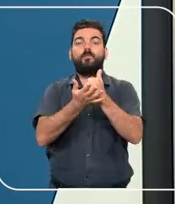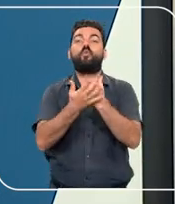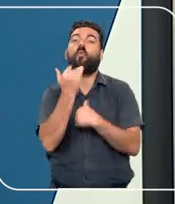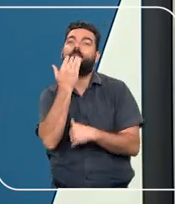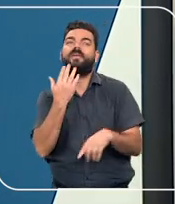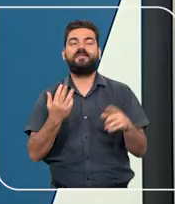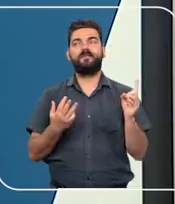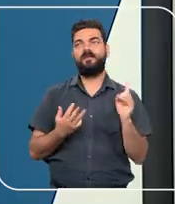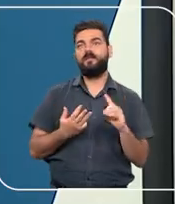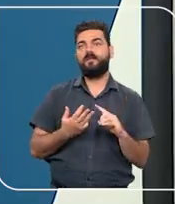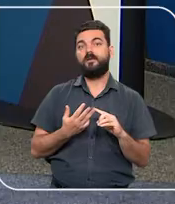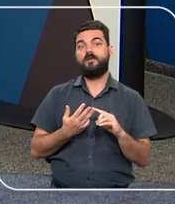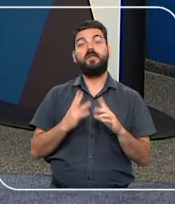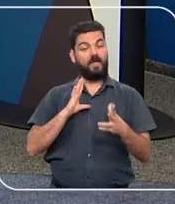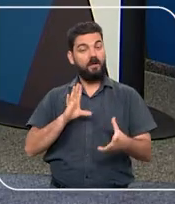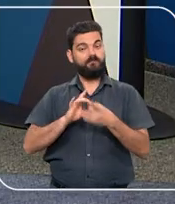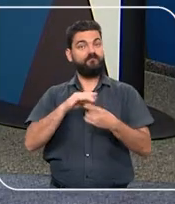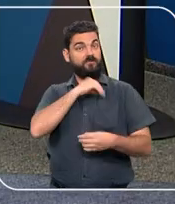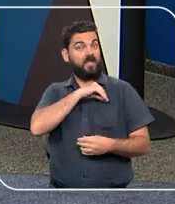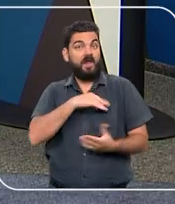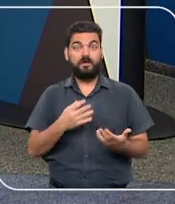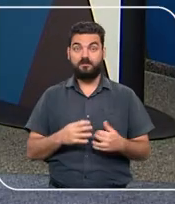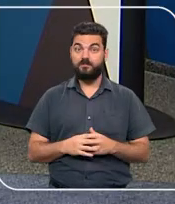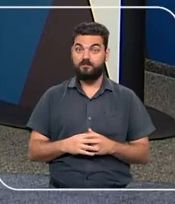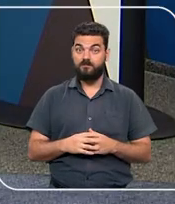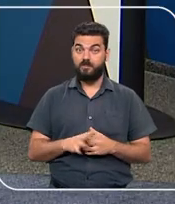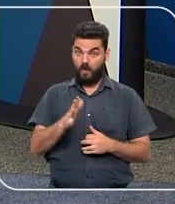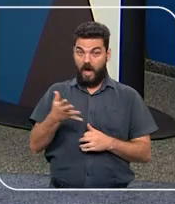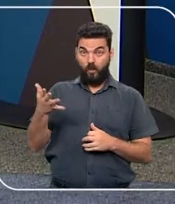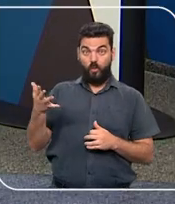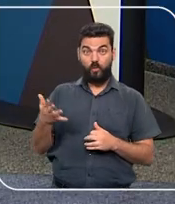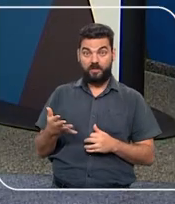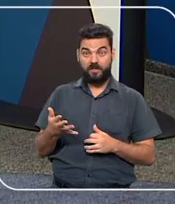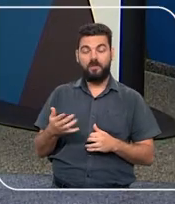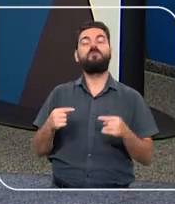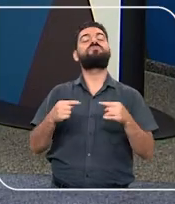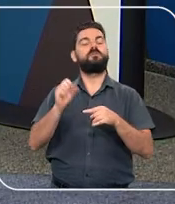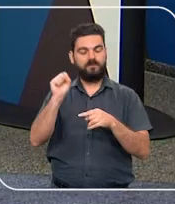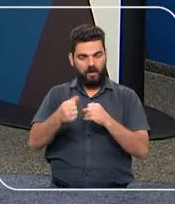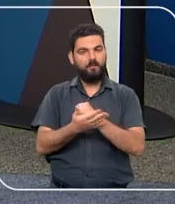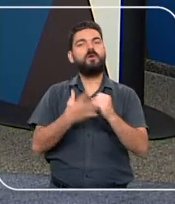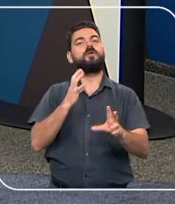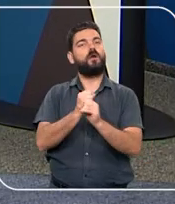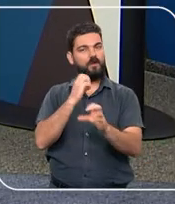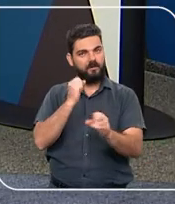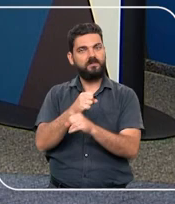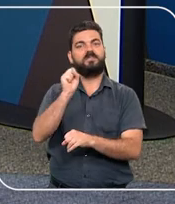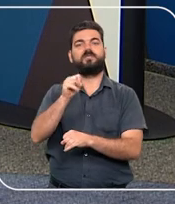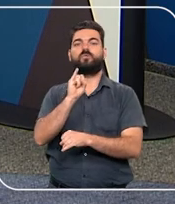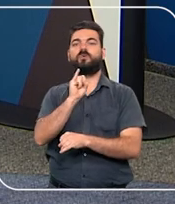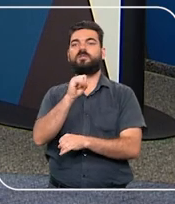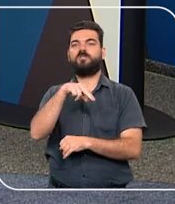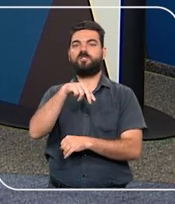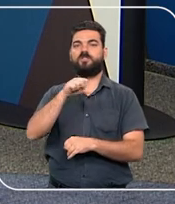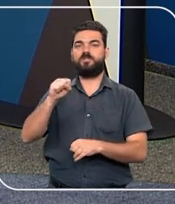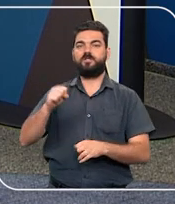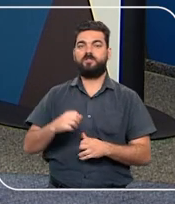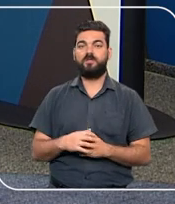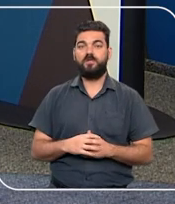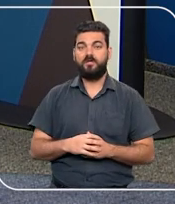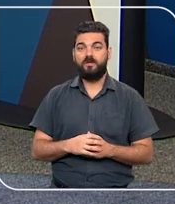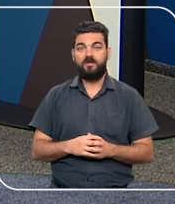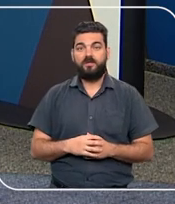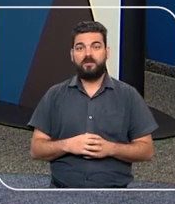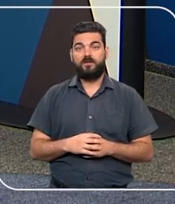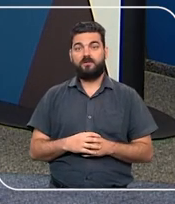auxílio alimentação que integram a remuneração do trabalhador e dessa forma compõe a base de cálculo da contribuição